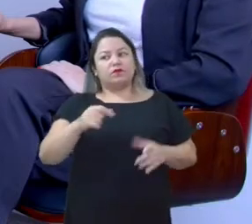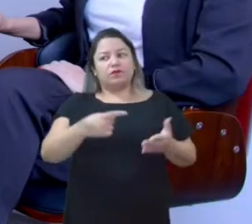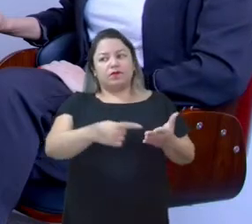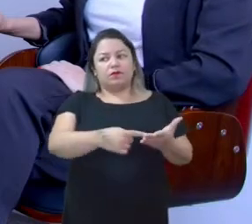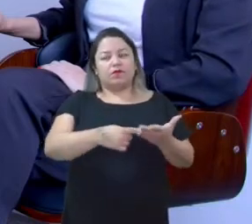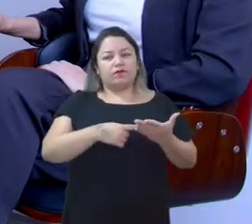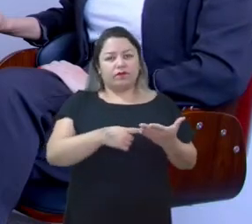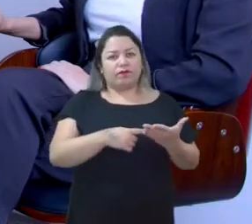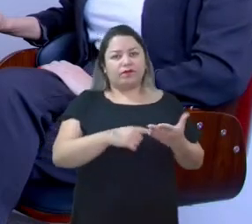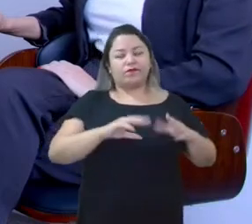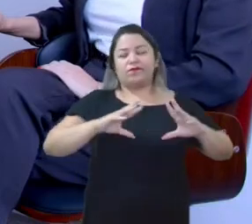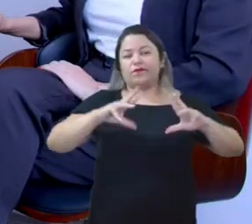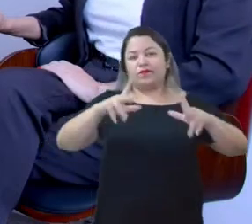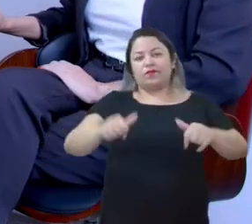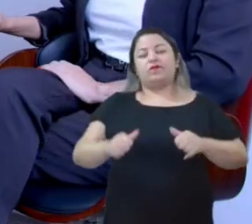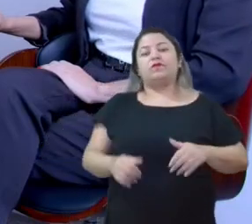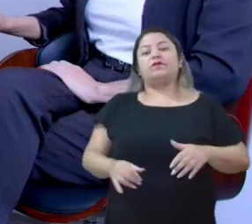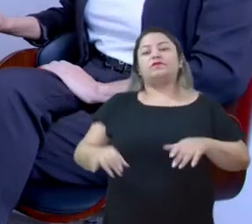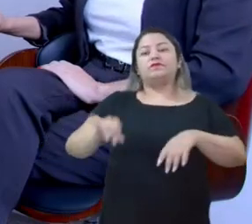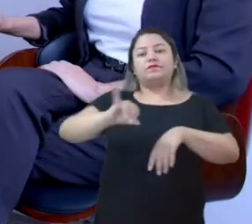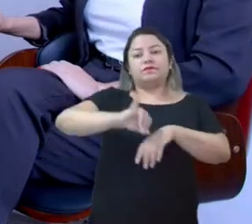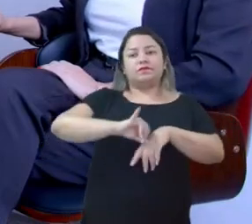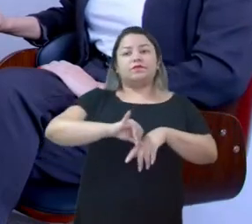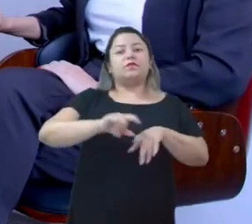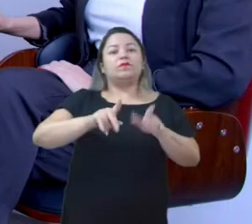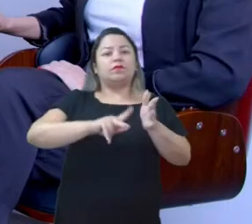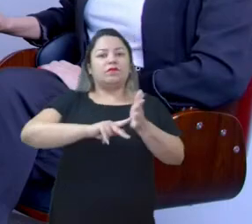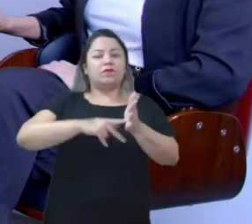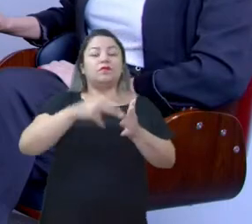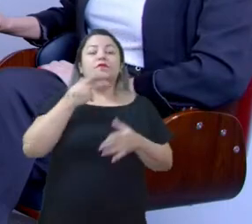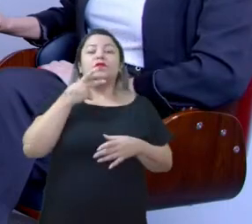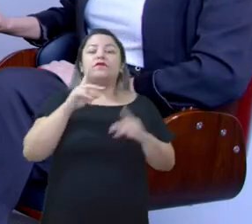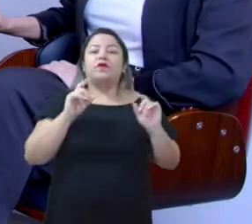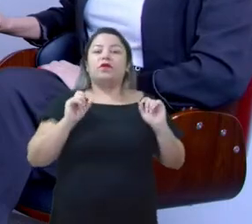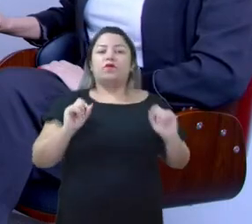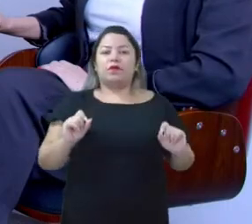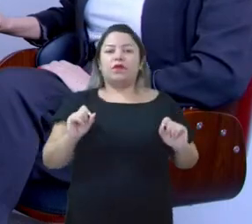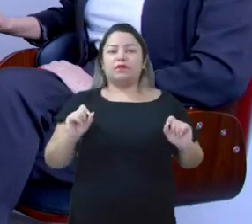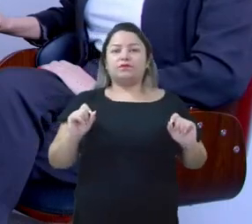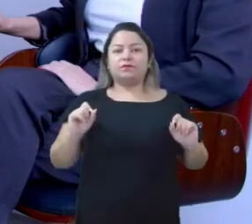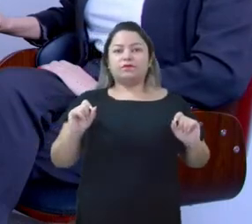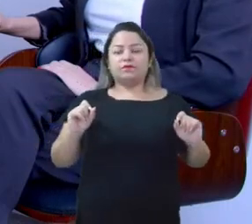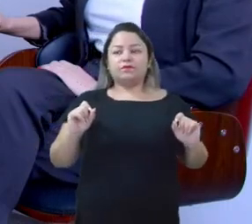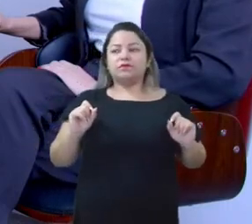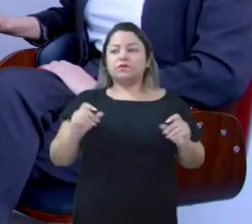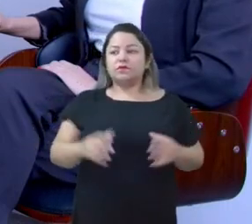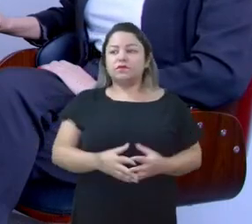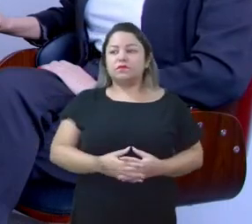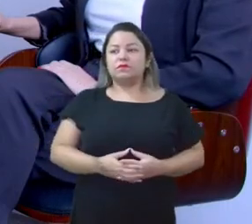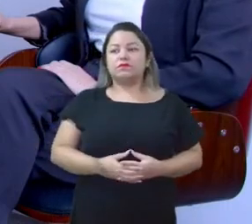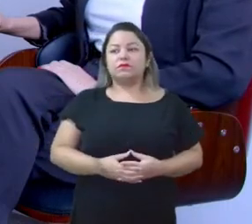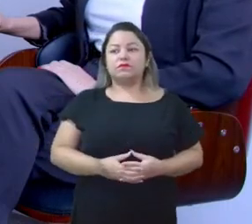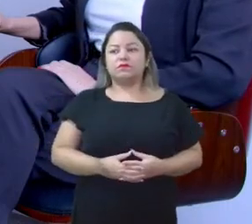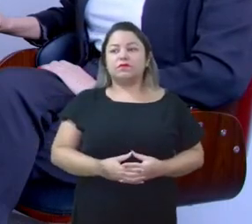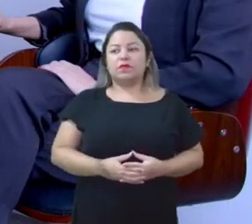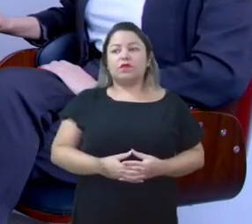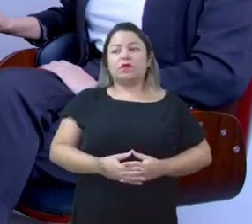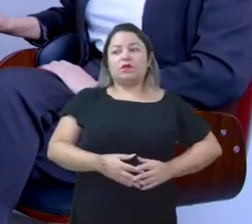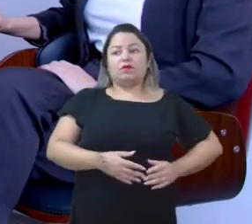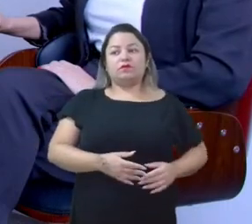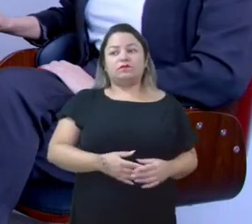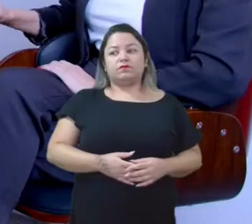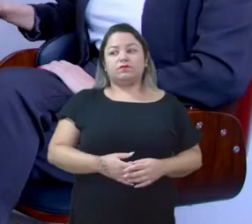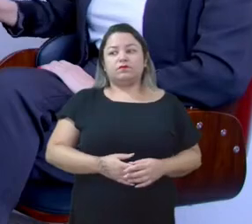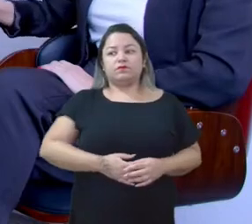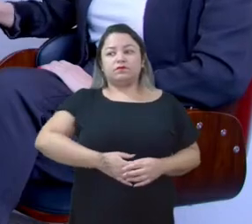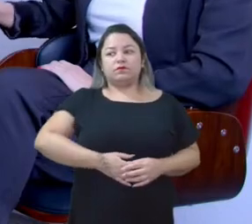convidei todas as centrais sindicais para dizer o seguinte: esta proposta de